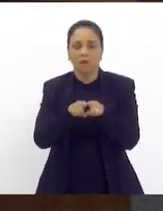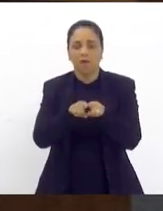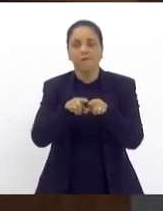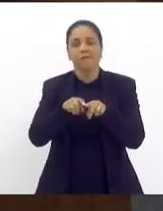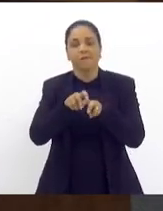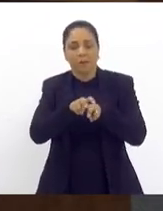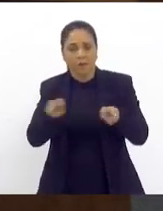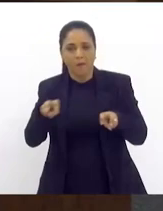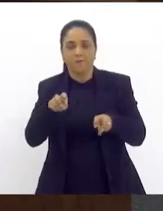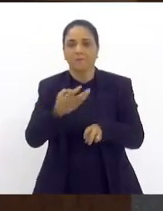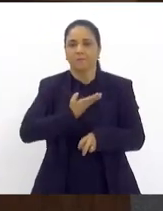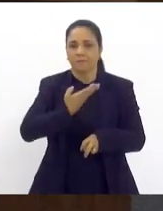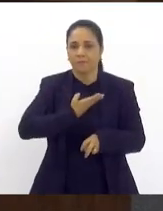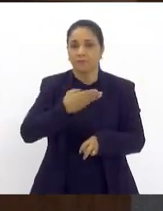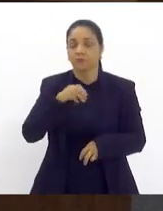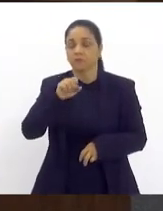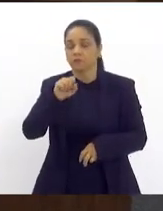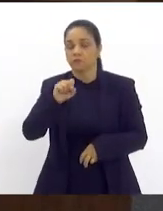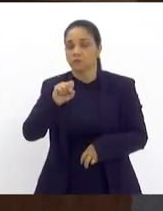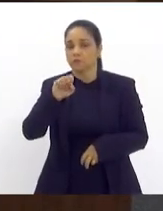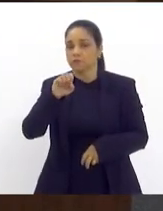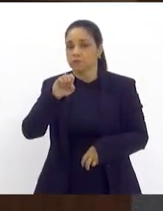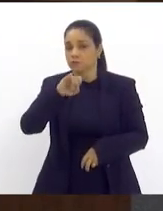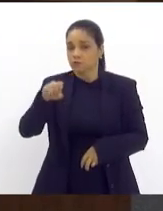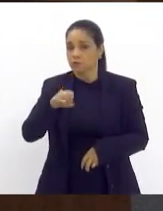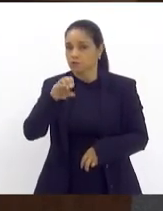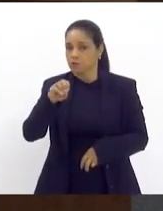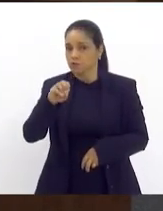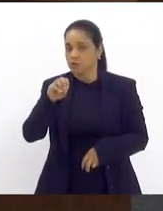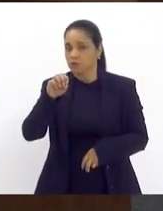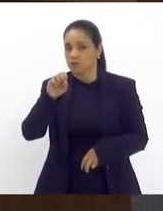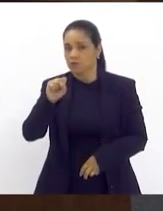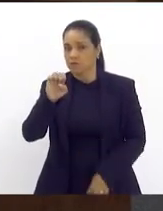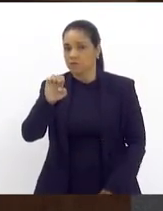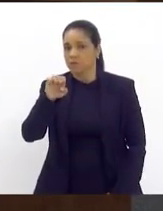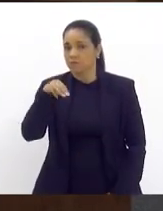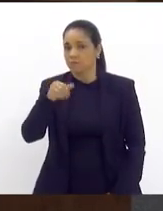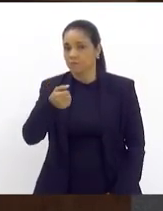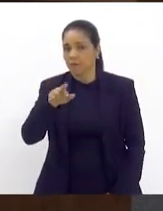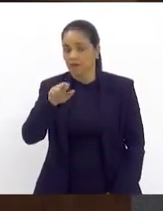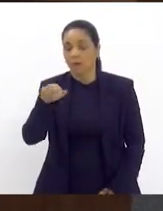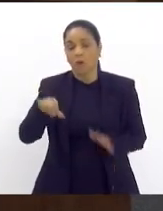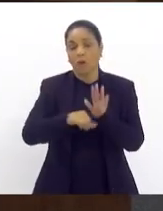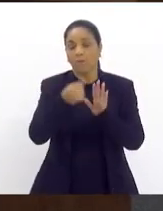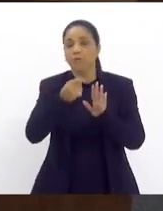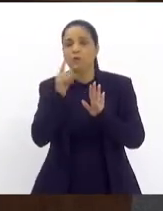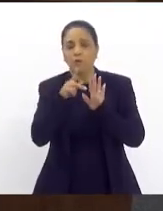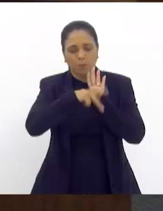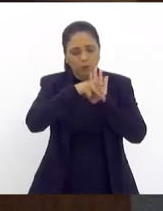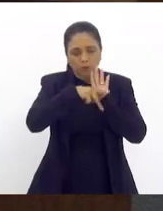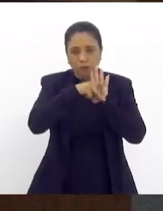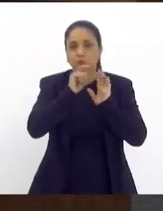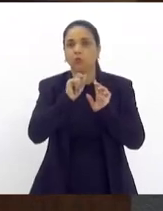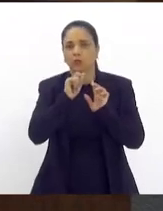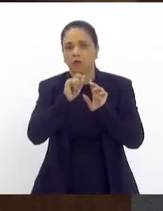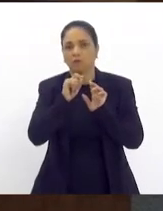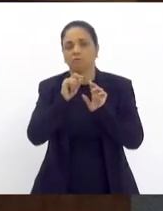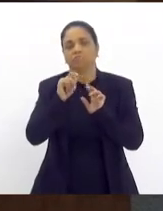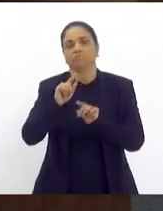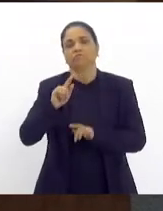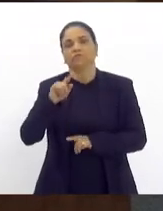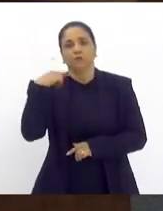por hora de diferença o que entrou em primeiro lugar foi o do deputado Rosemberg Reis